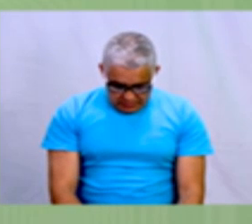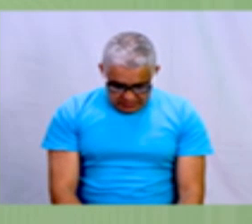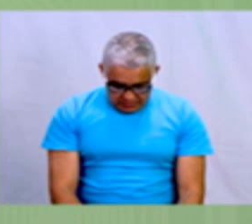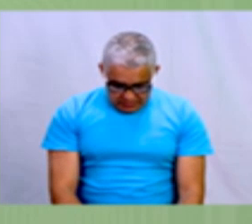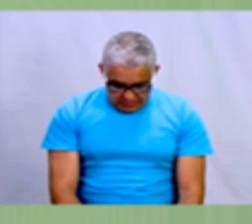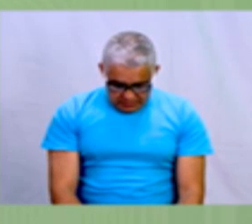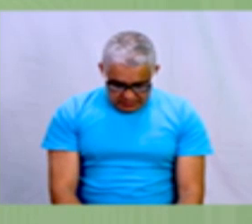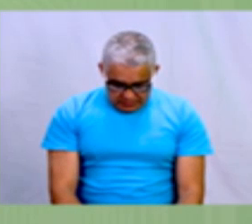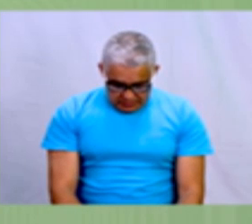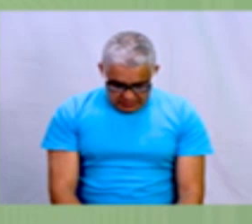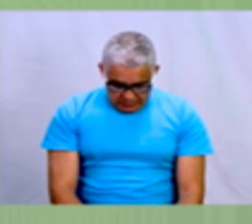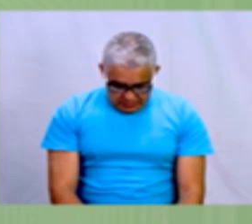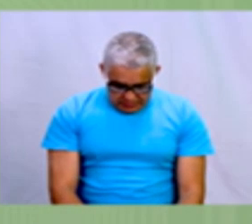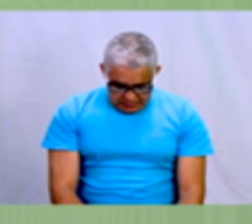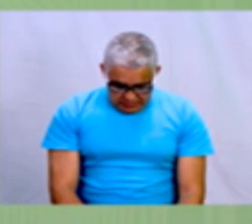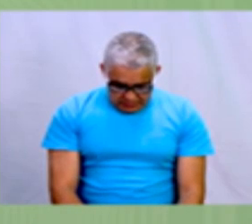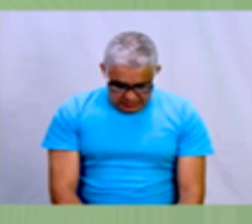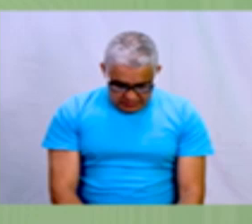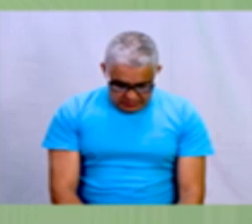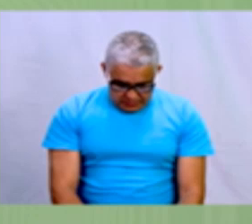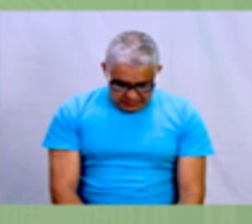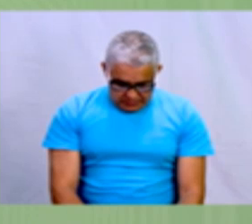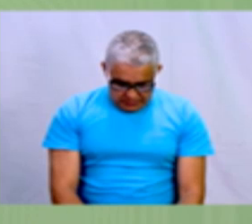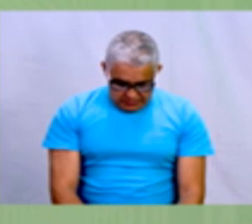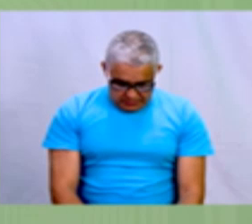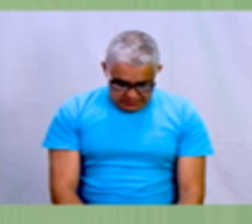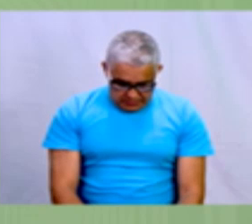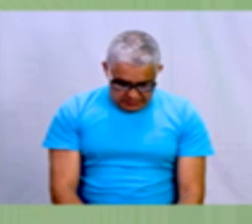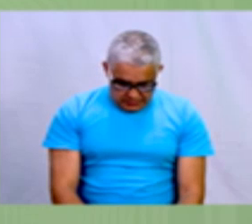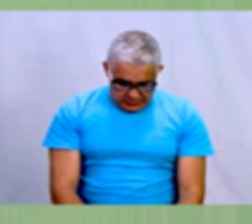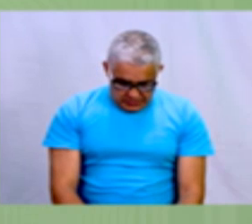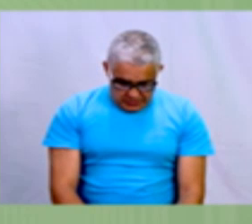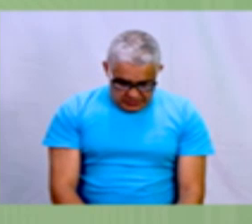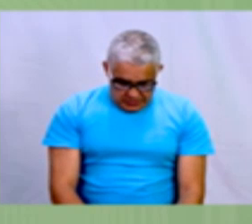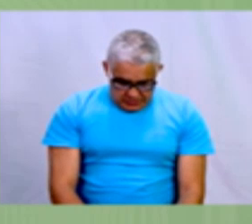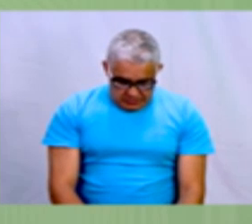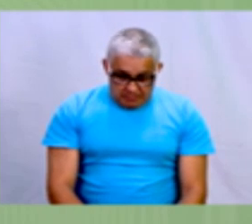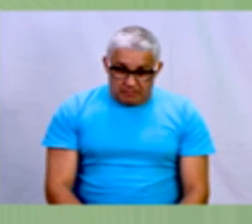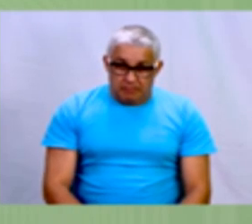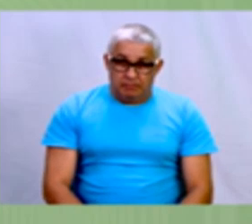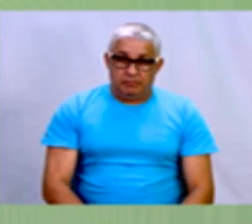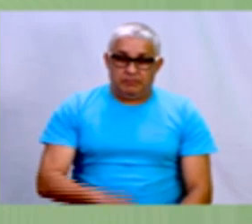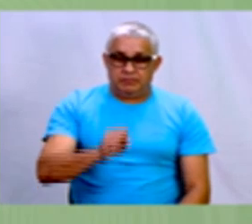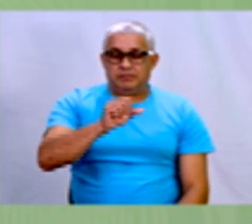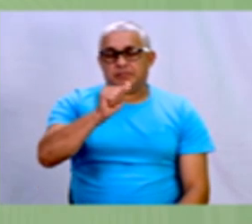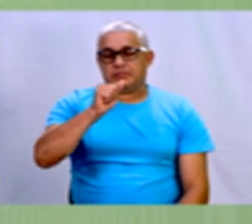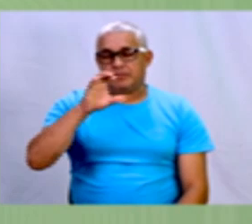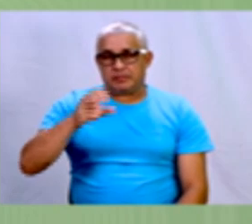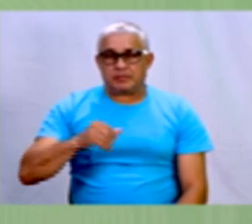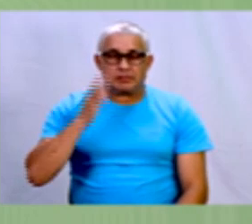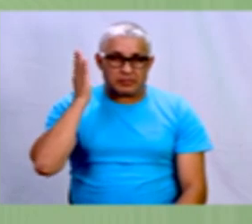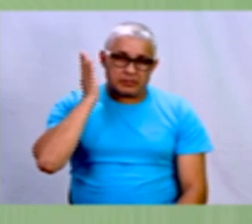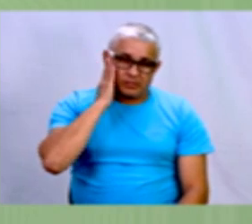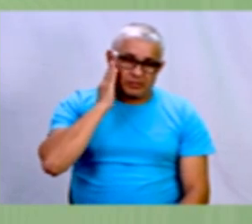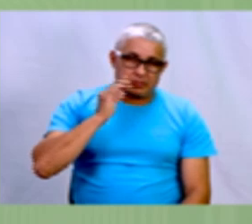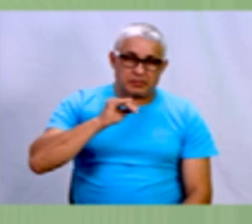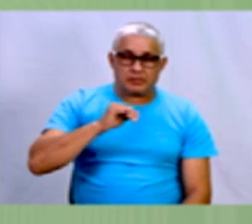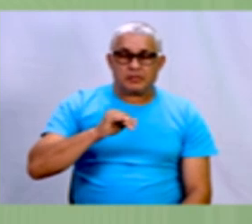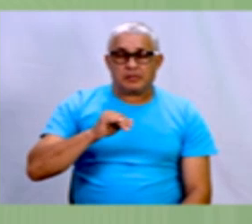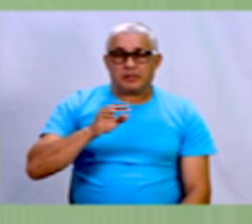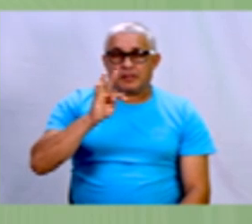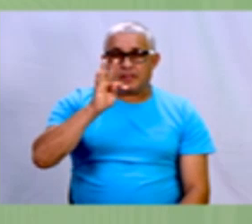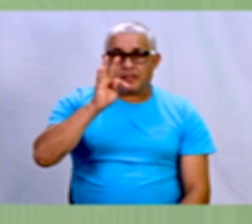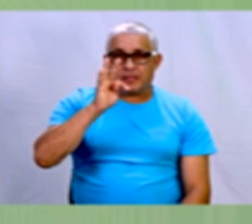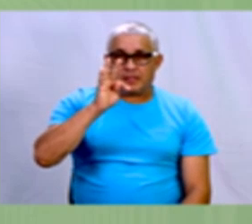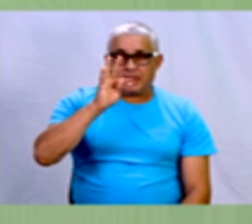180 parcelas mensais pelo sistema SAC, tá? Sabendo que a taxa de juros a ser contratada